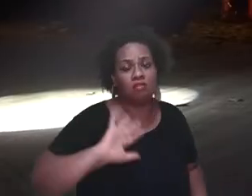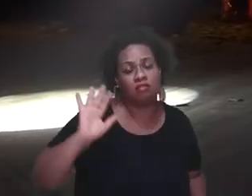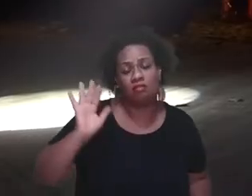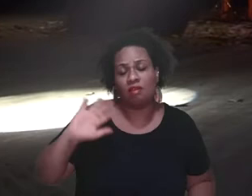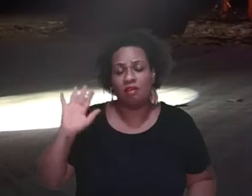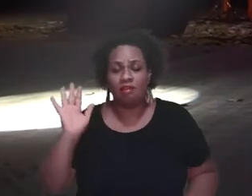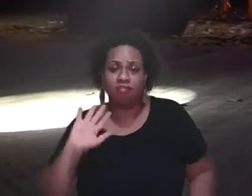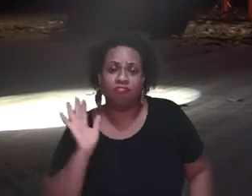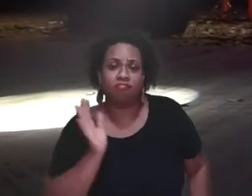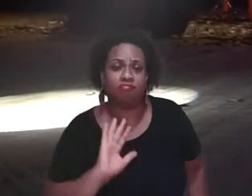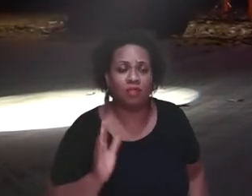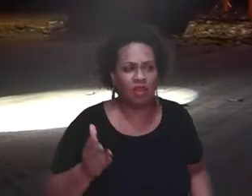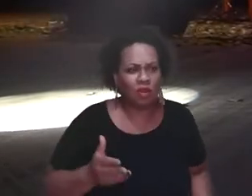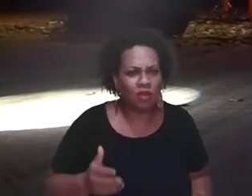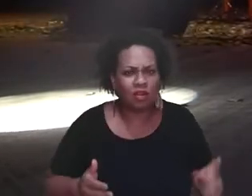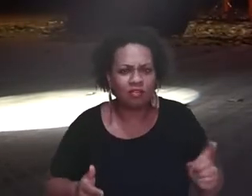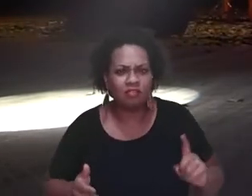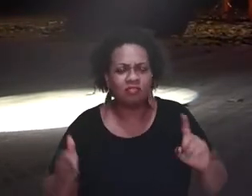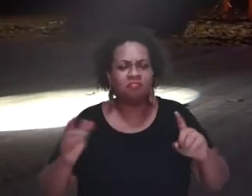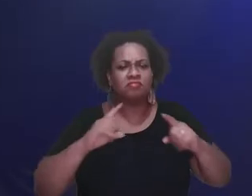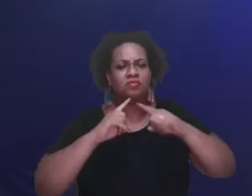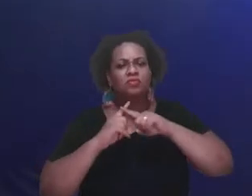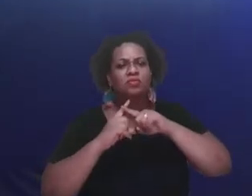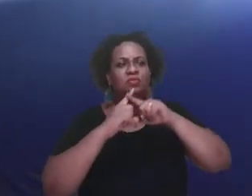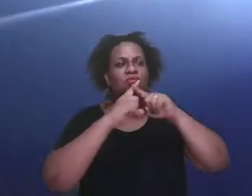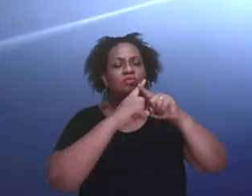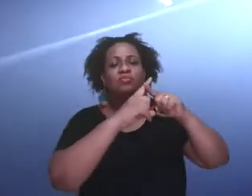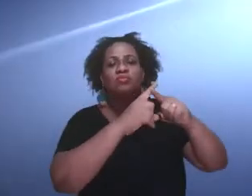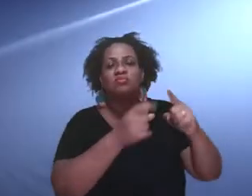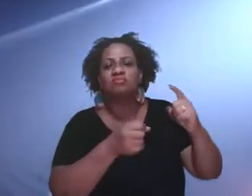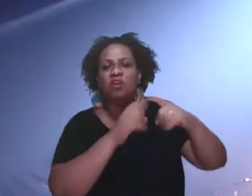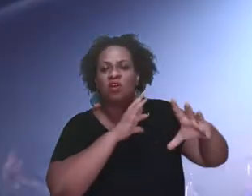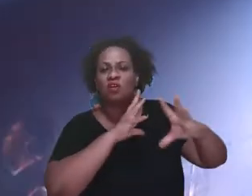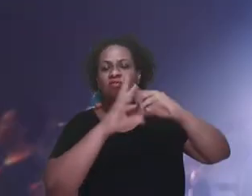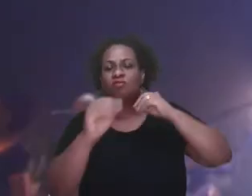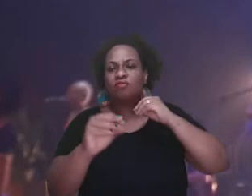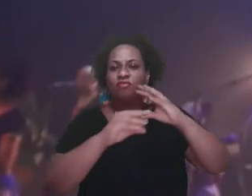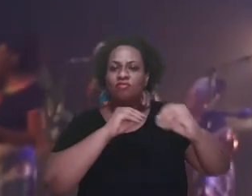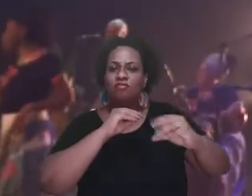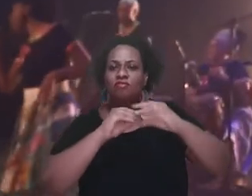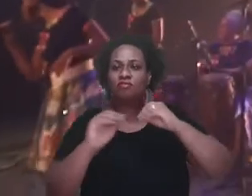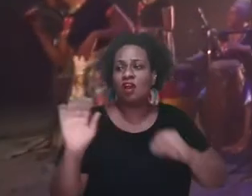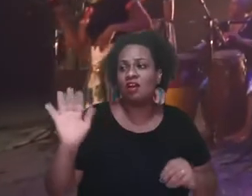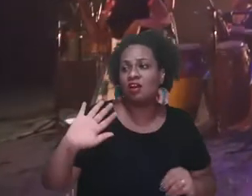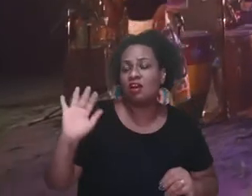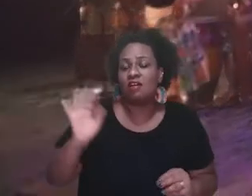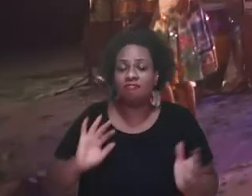a Deus agora não ela fugir